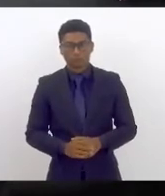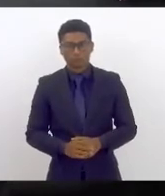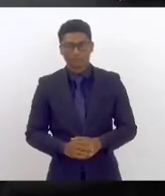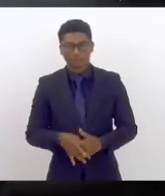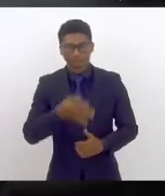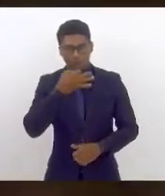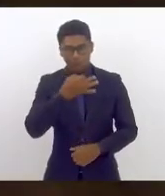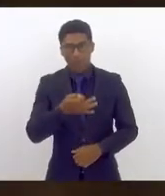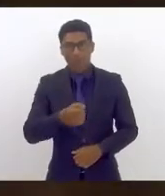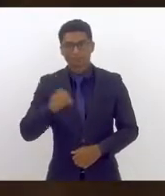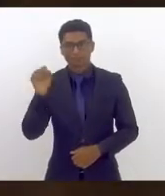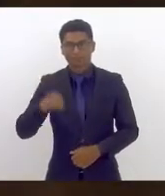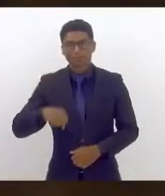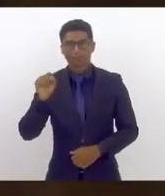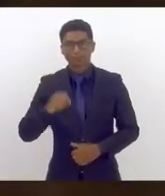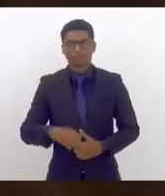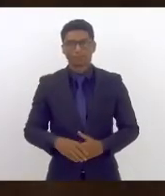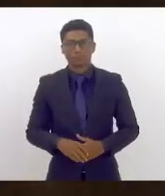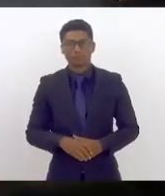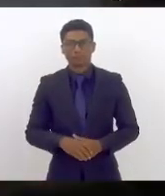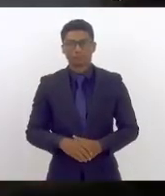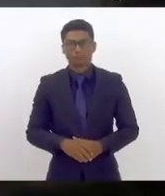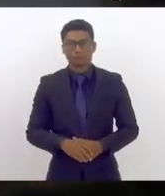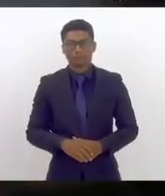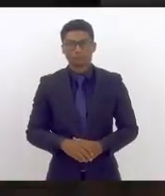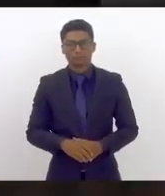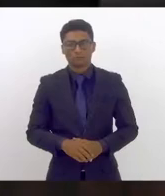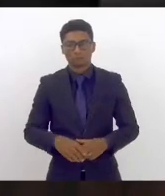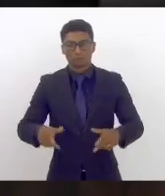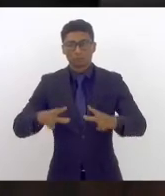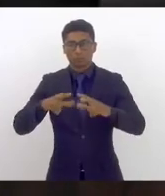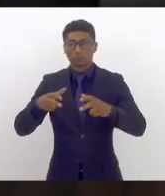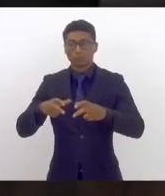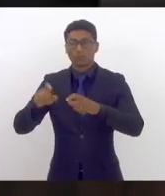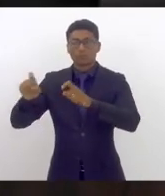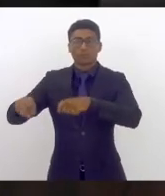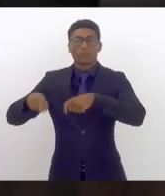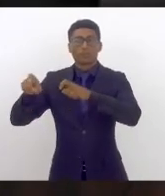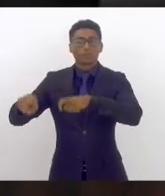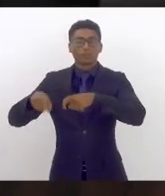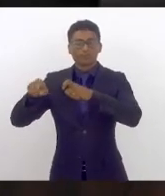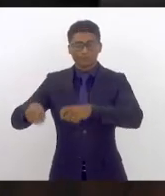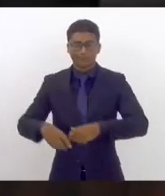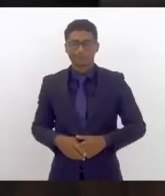parecia favorável presidente pela comissão de agricultura